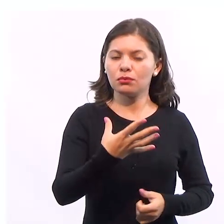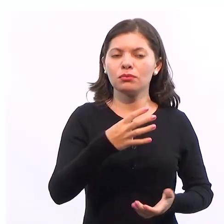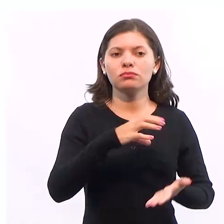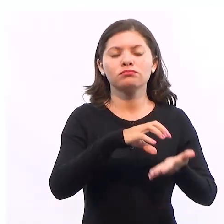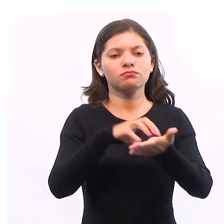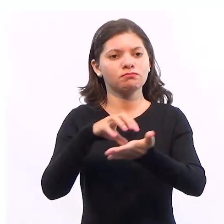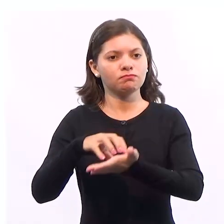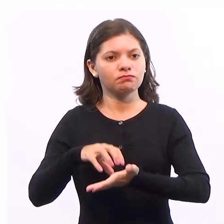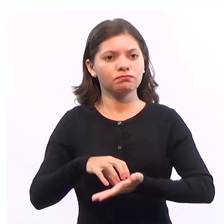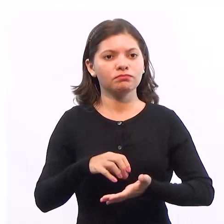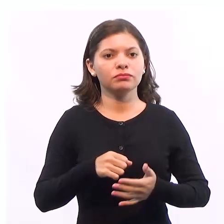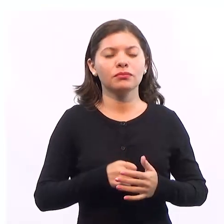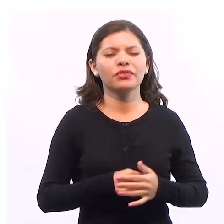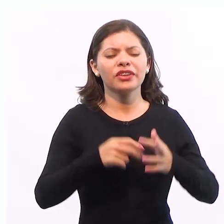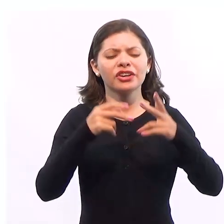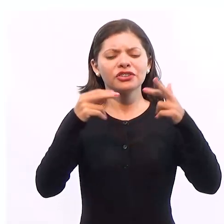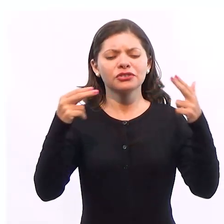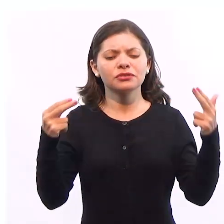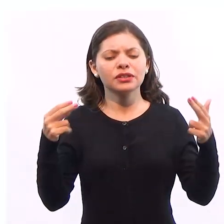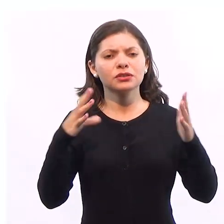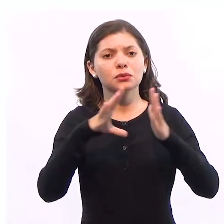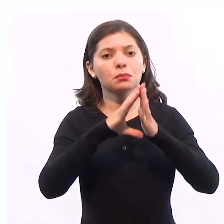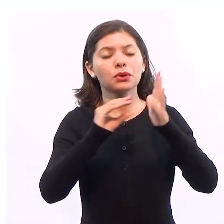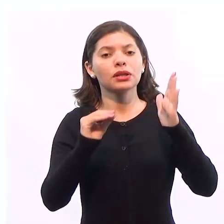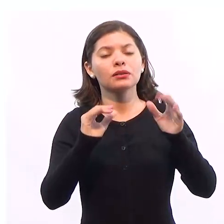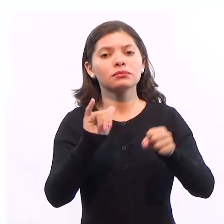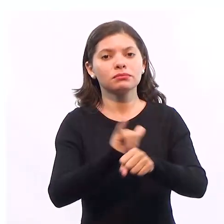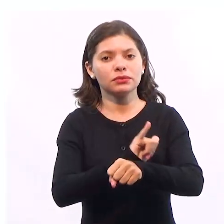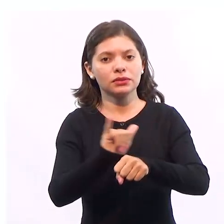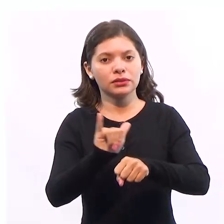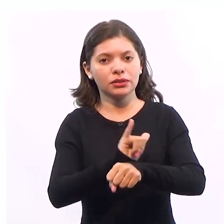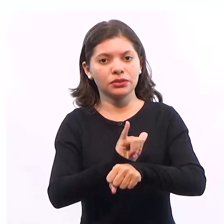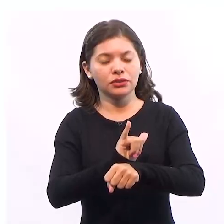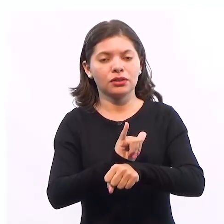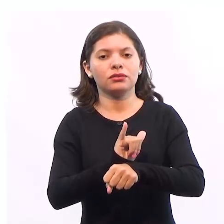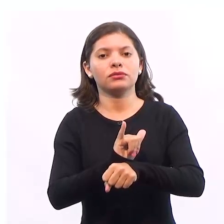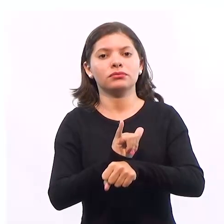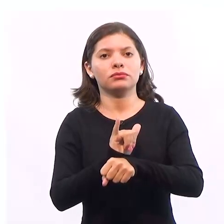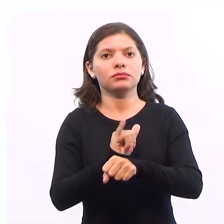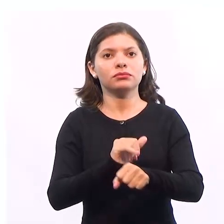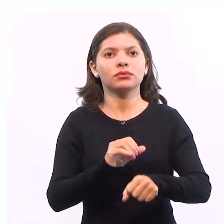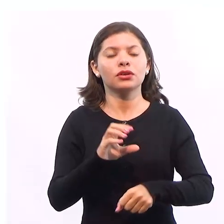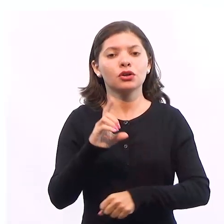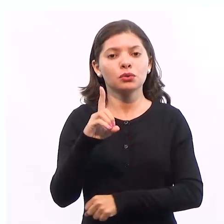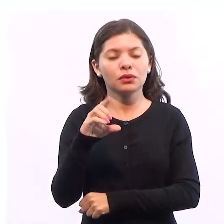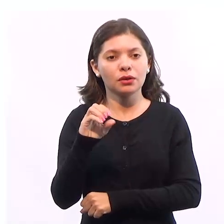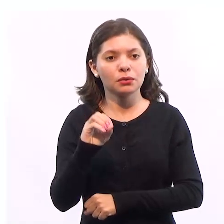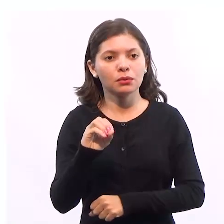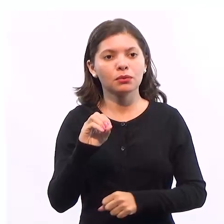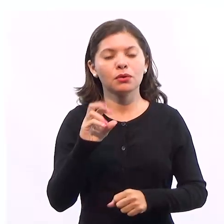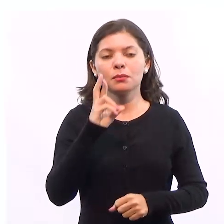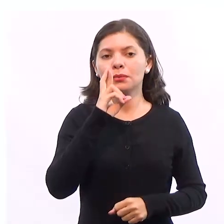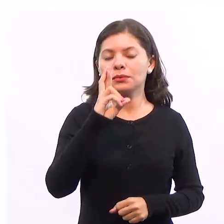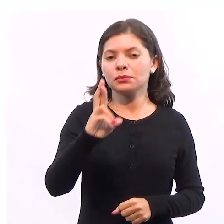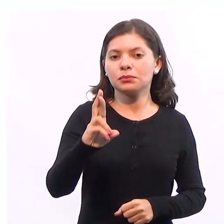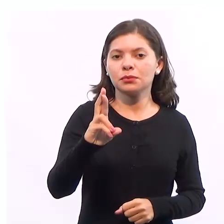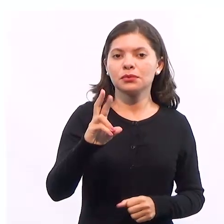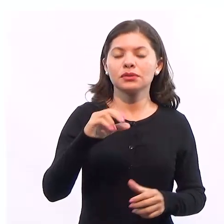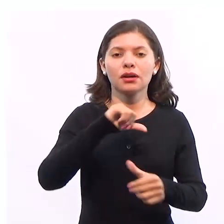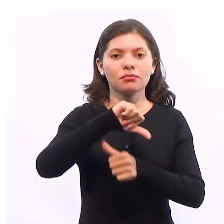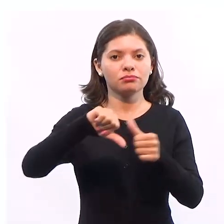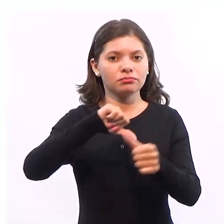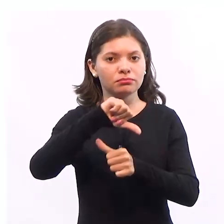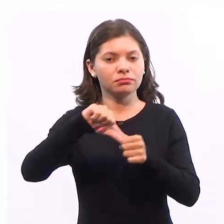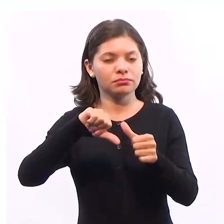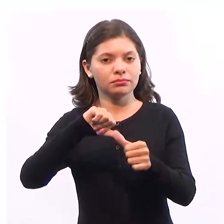e também do bem-estar da organização, tá? E a variedade de modelos e estratégias de desenvolvimento organizacional, e ele é